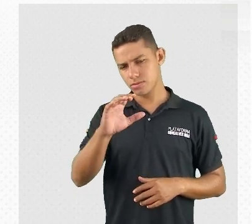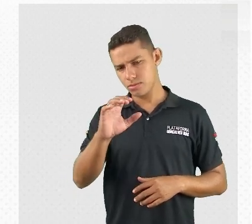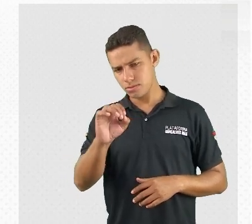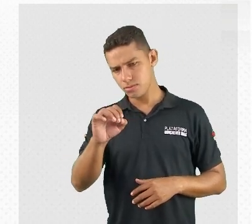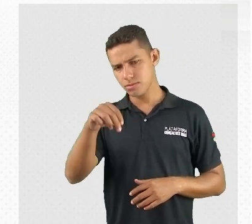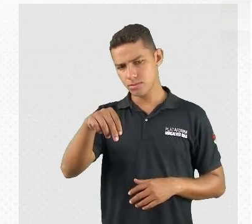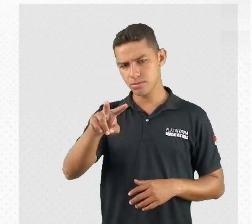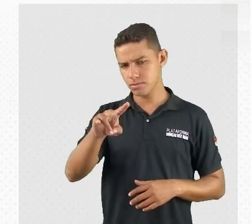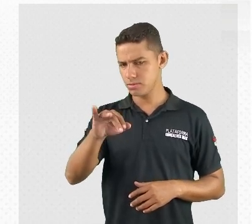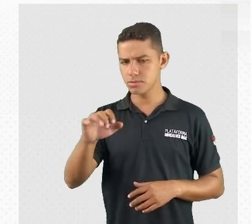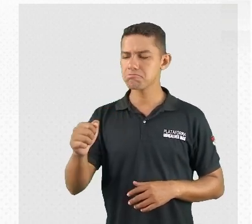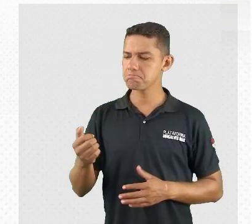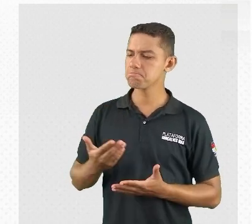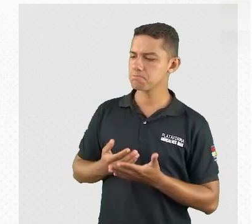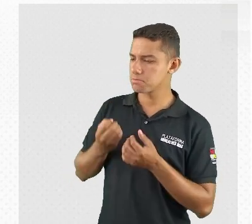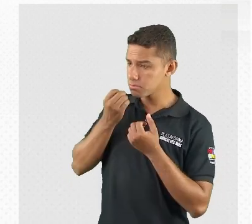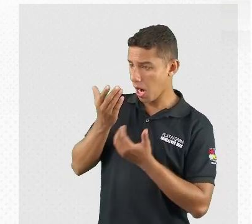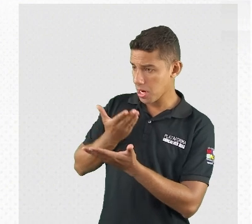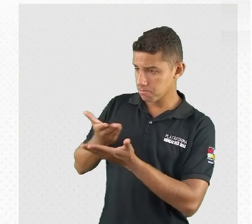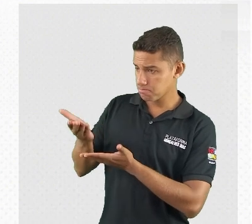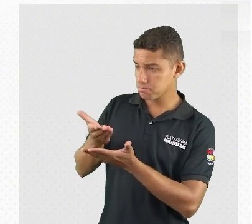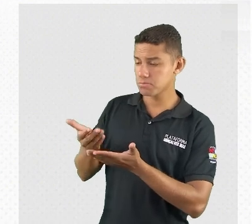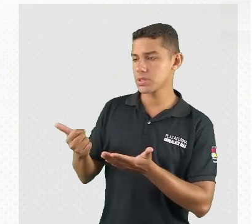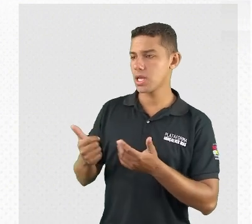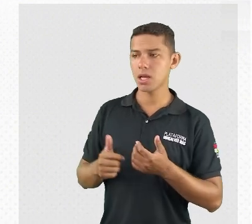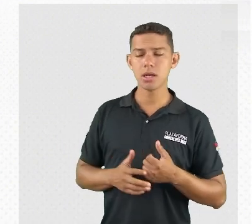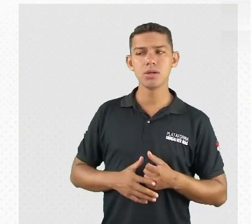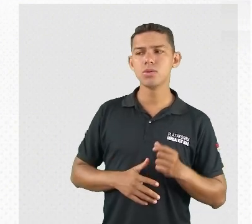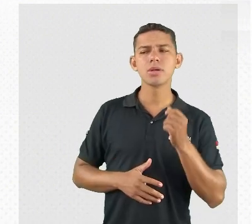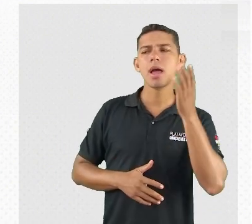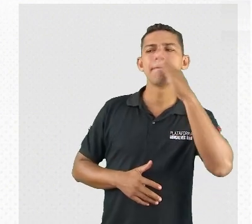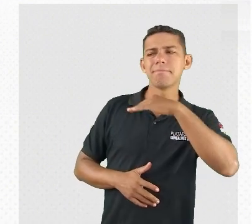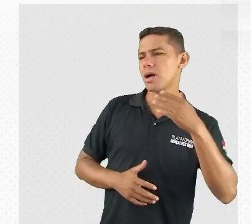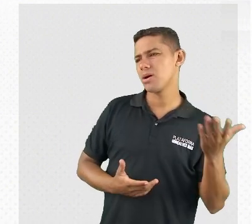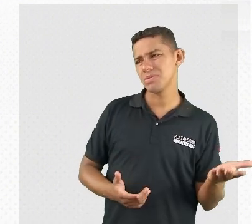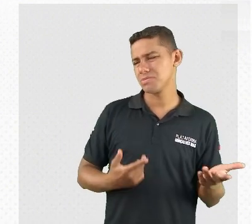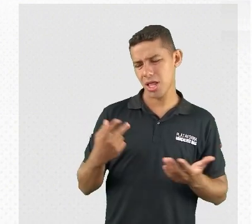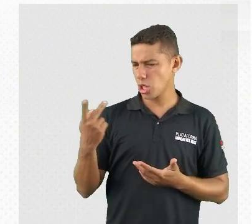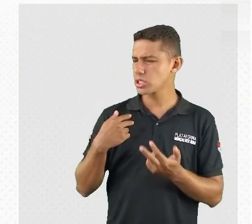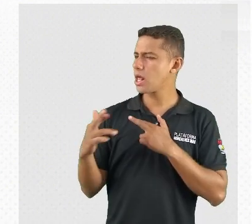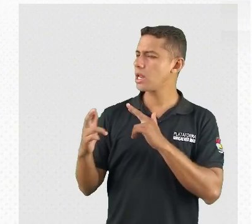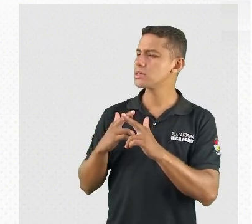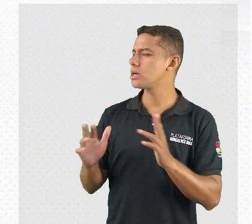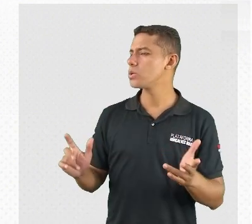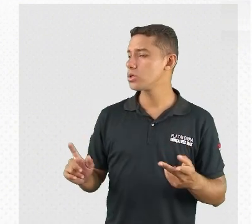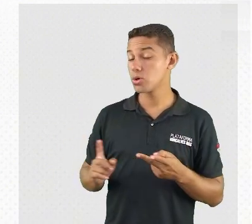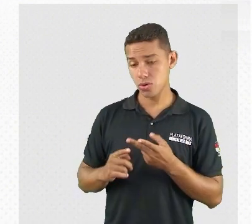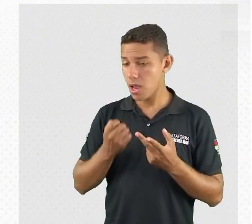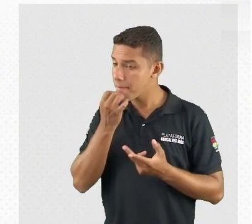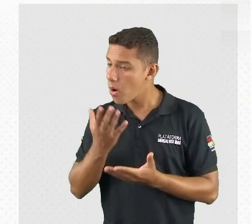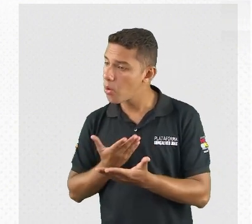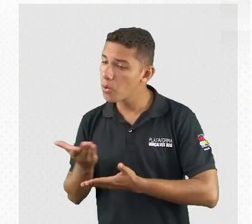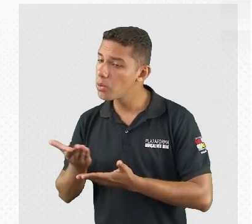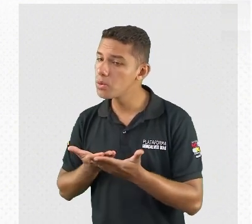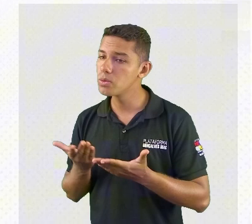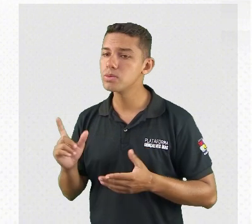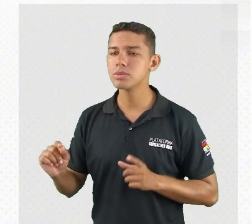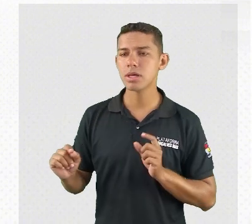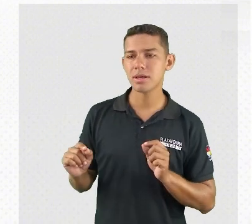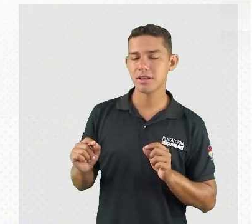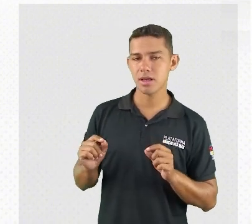que é prejudicial. As pessoas decidem. O que é prejudicial para a nossa relação? O que é conveniente? As